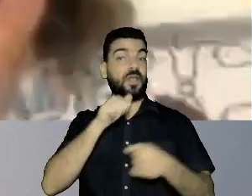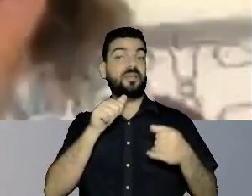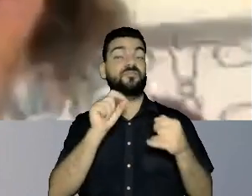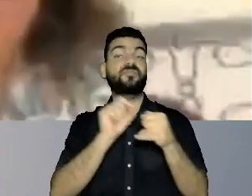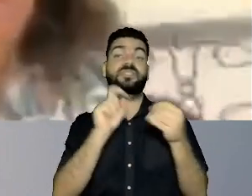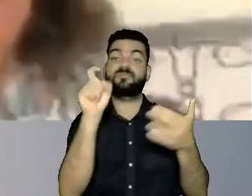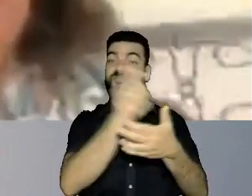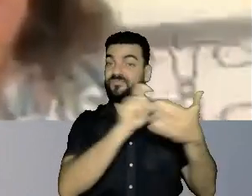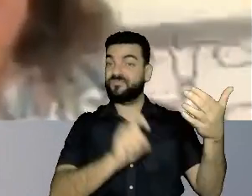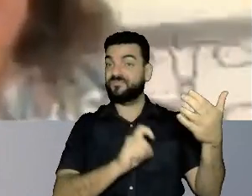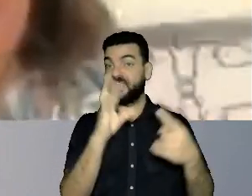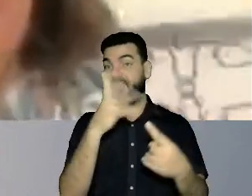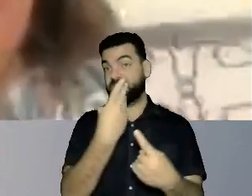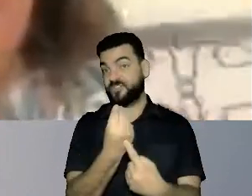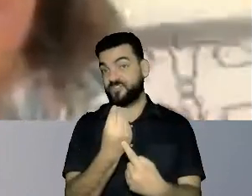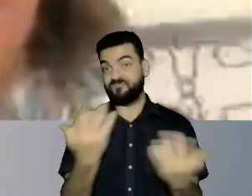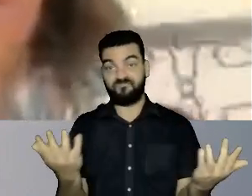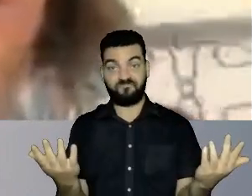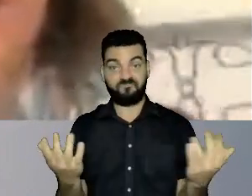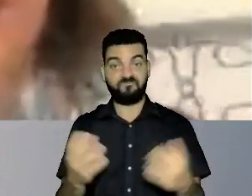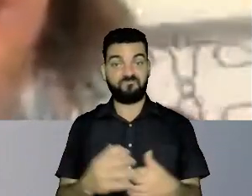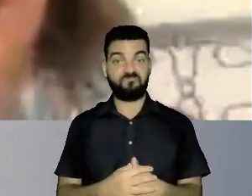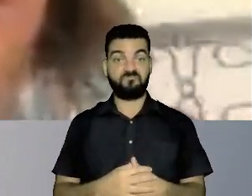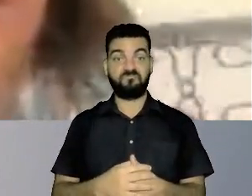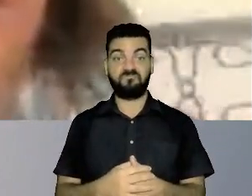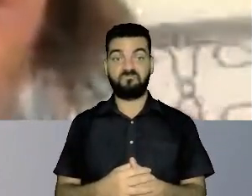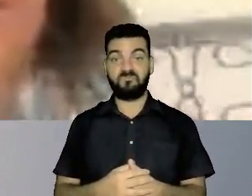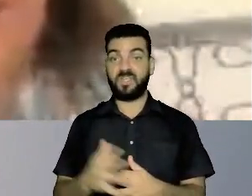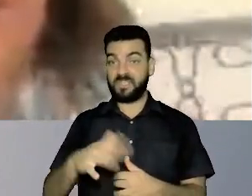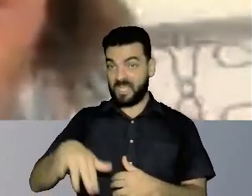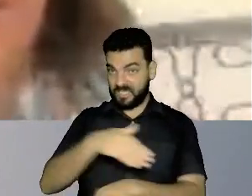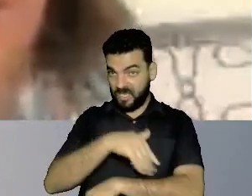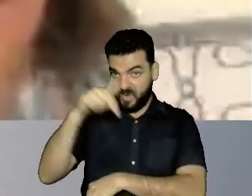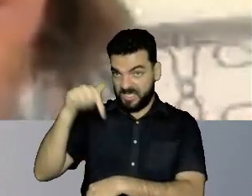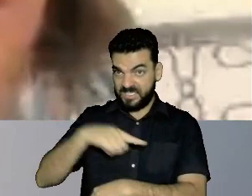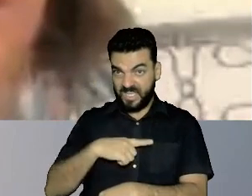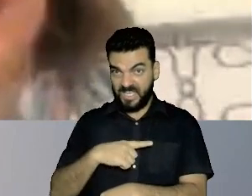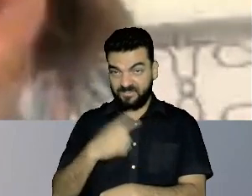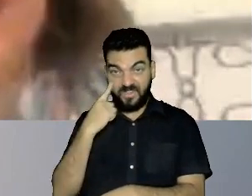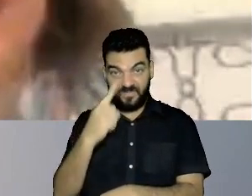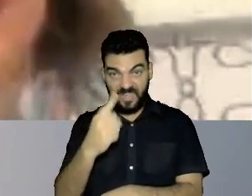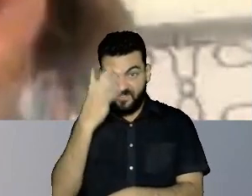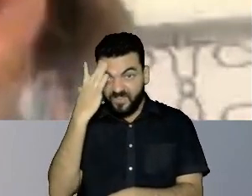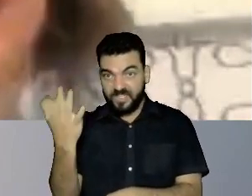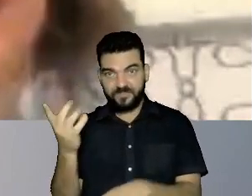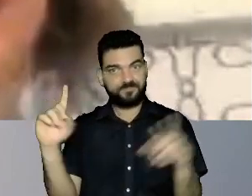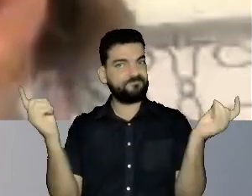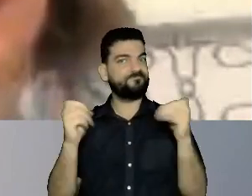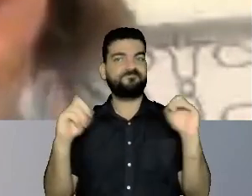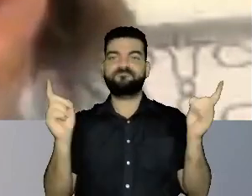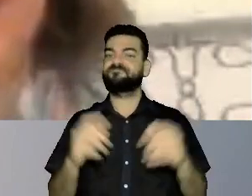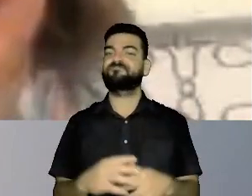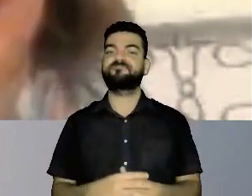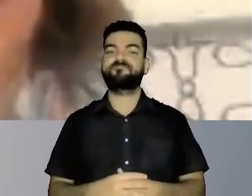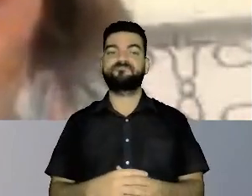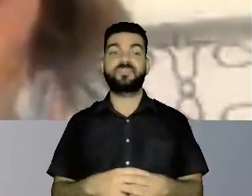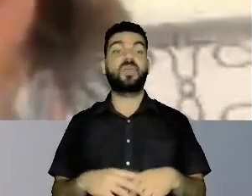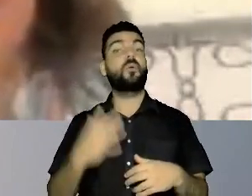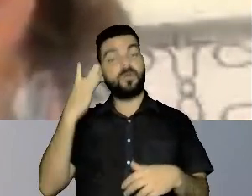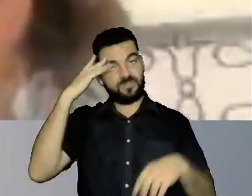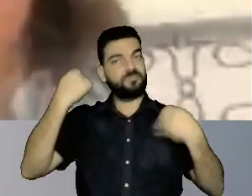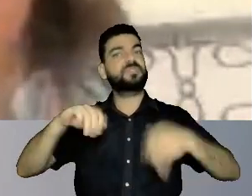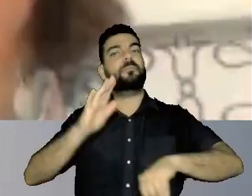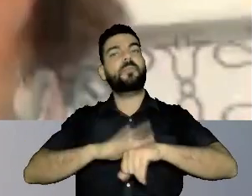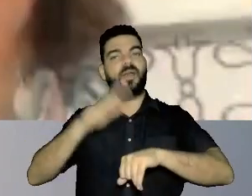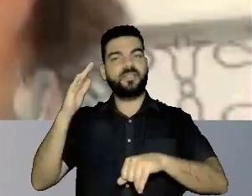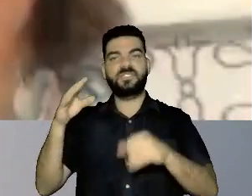muito grande, ela procura trazer as demandas femininas para a arte dela. Mas a gente não tem visto isso, né, no nosso espaço urbano,